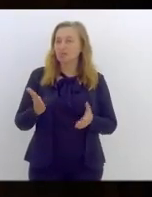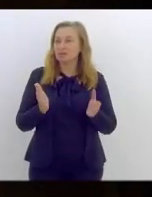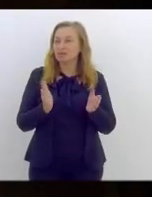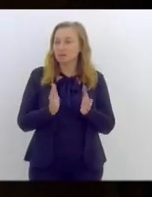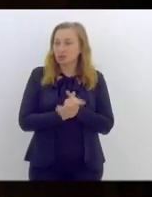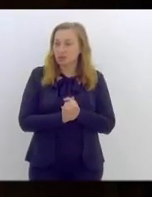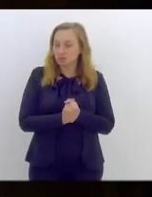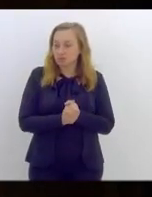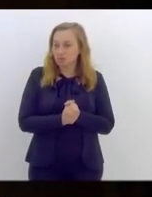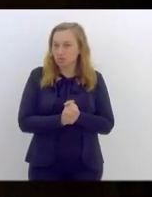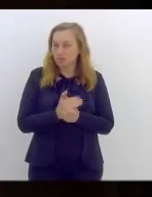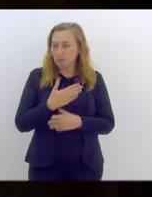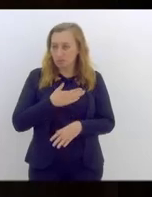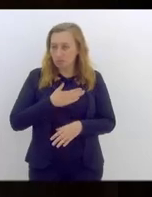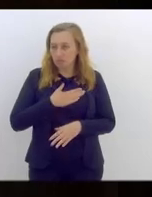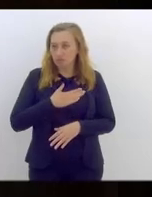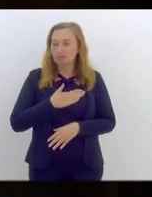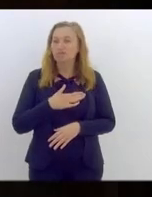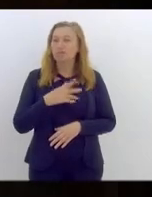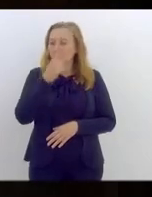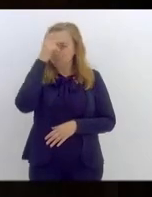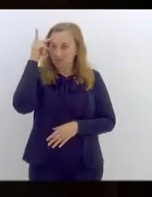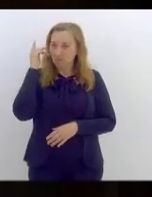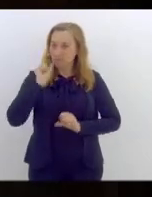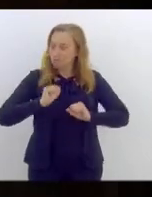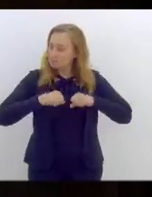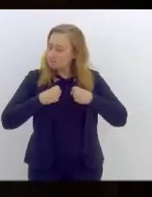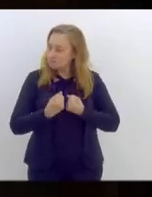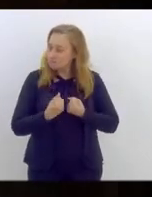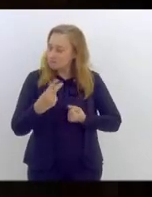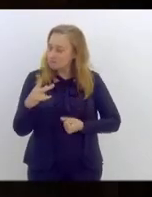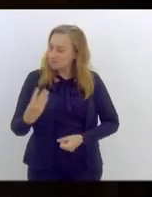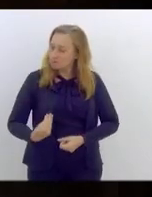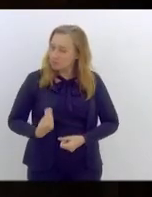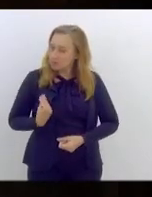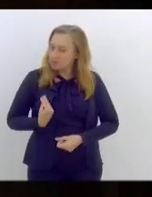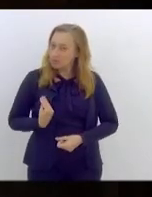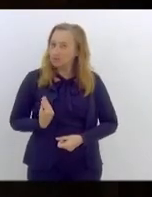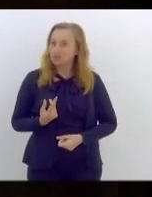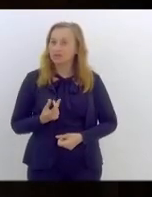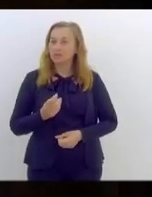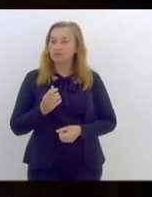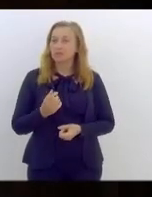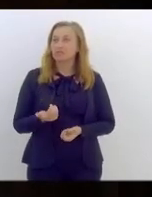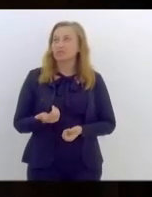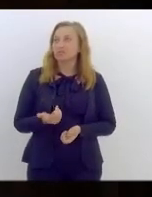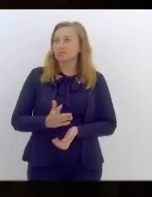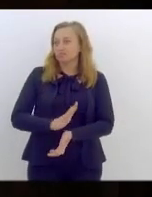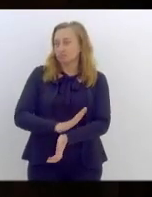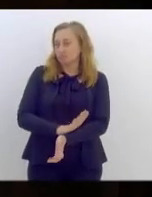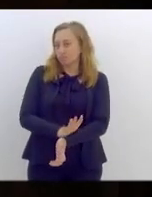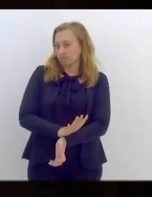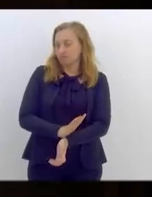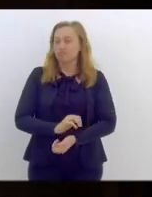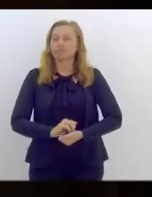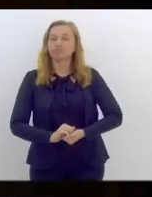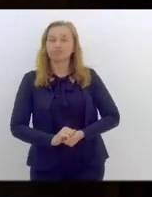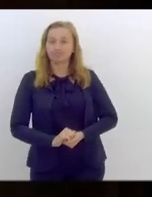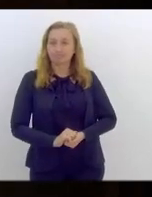vida e uma pessoa que dedicou a sua vida à questão do racismo. Ele